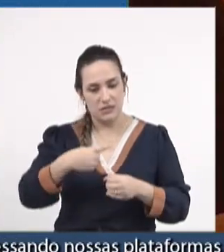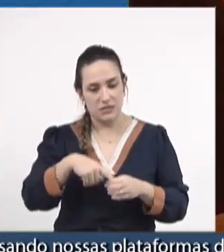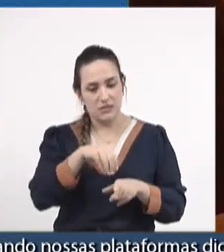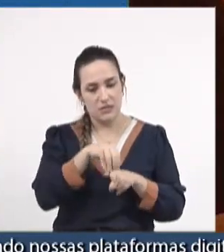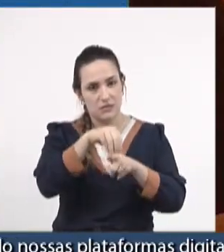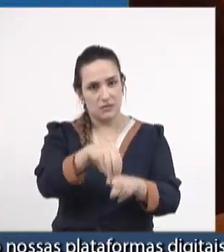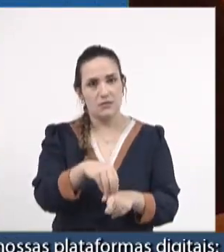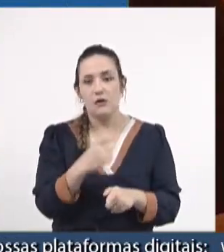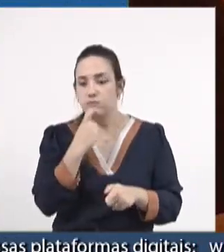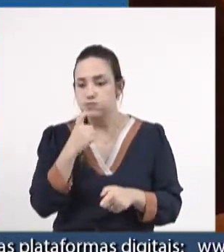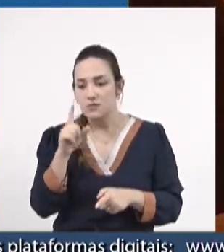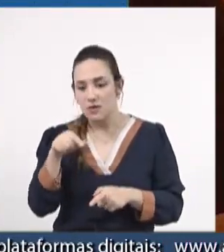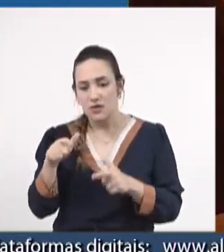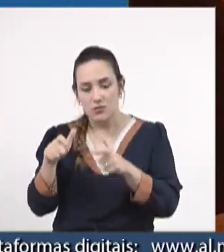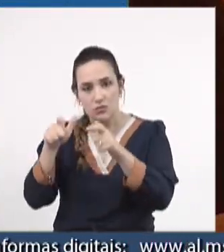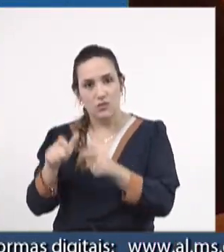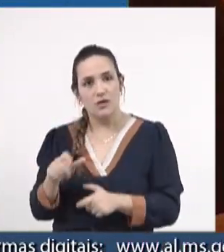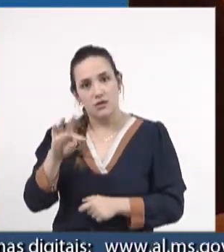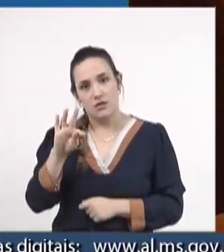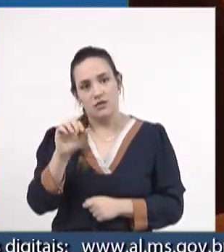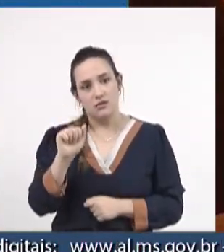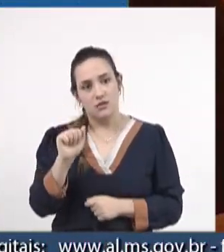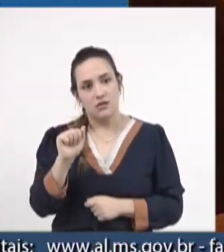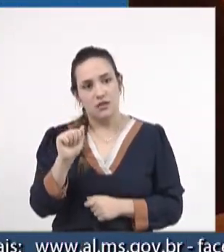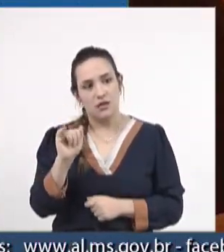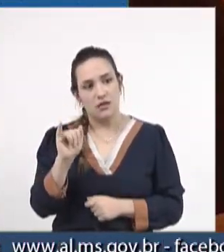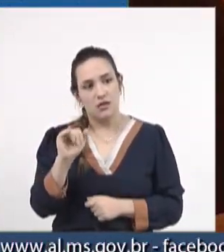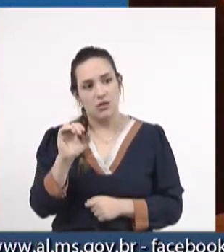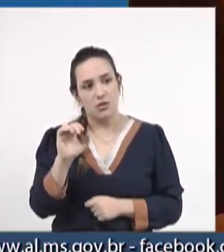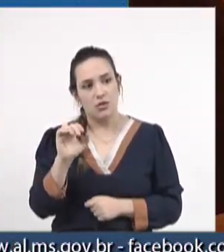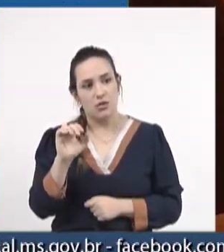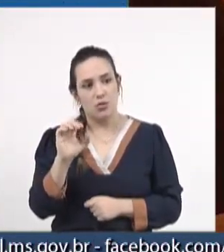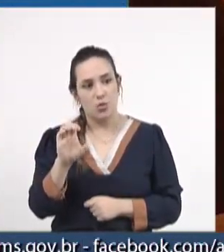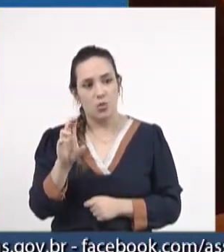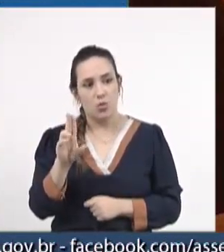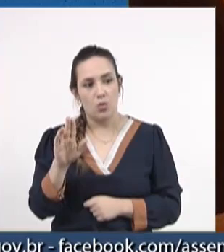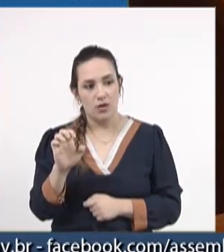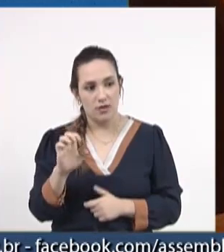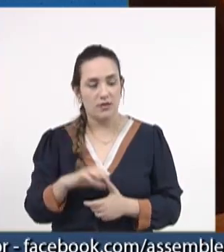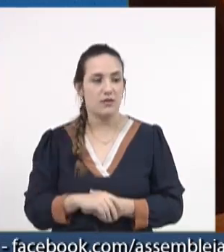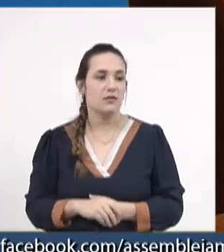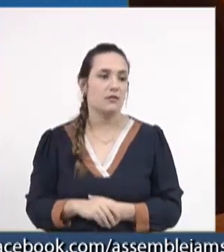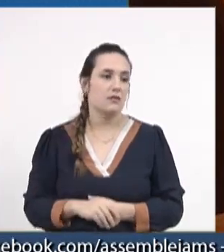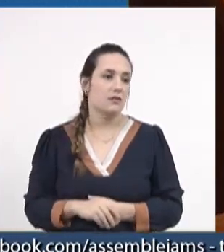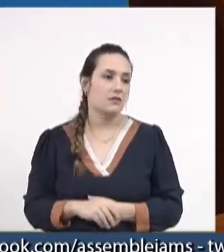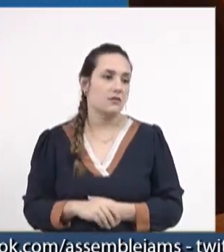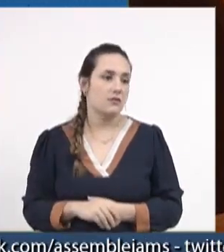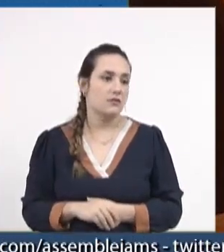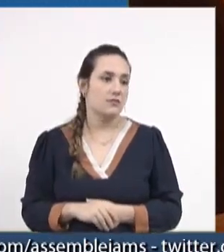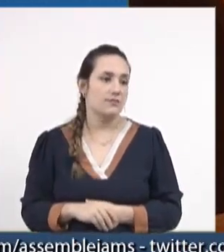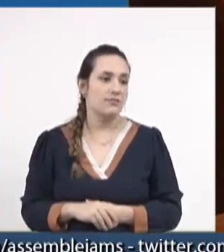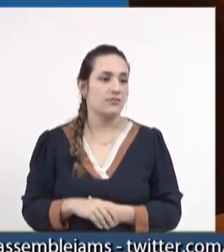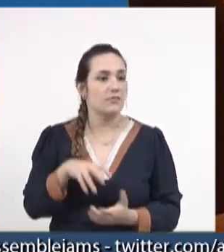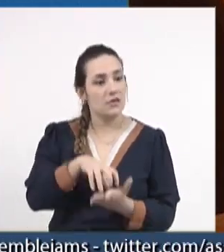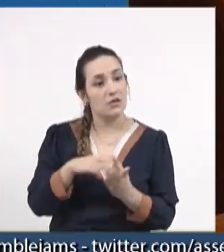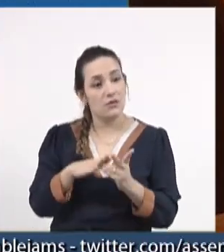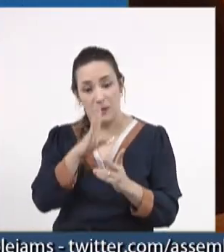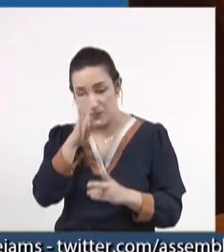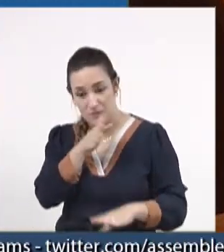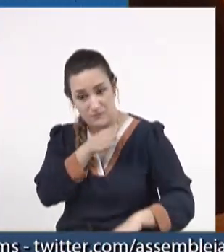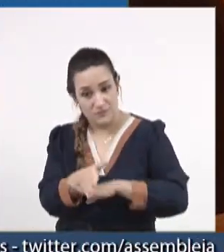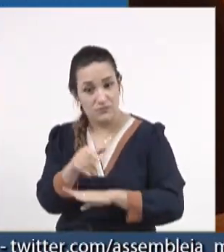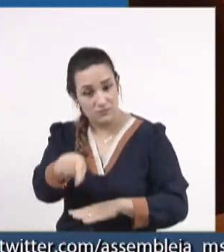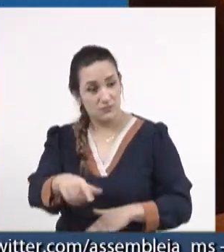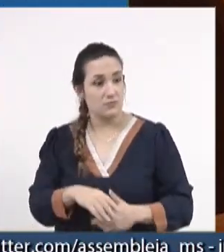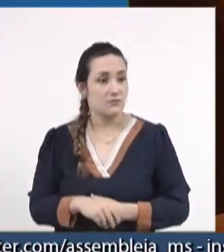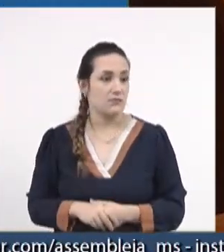lado da Taiquê, que meu pai tinha uma fazenda de 200 alqueires do lado da Taiquê, onde os índios invadiam hoje,